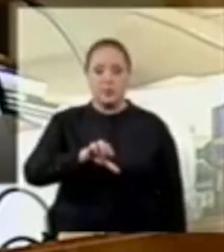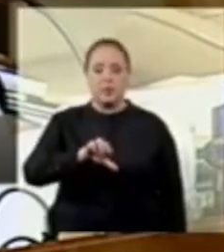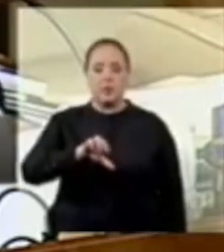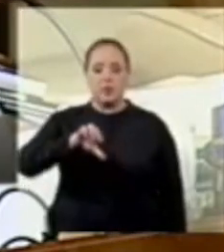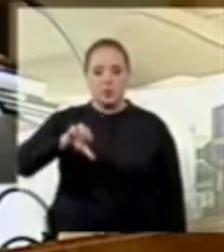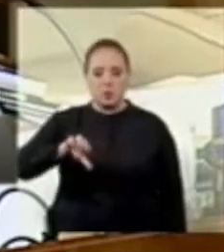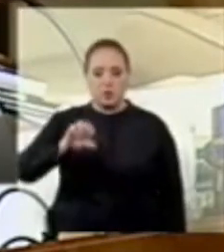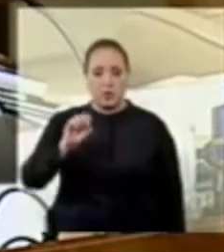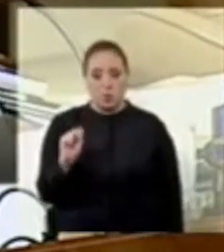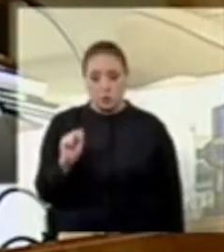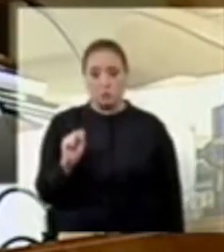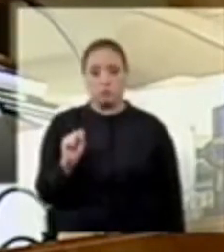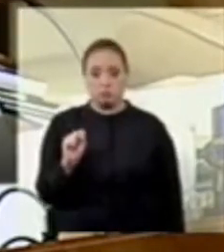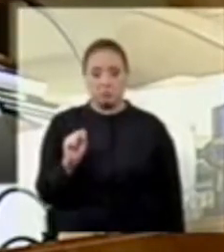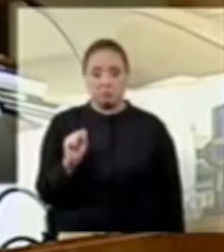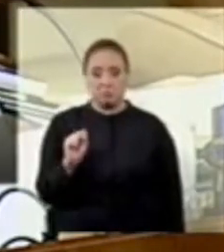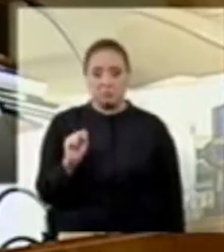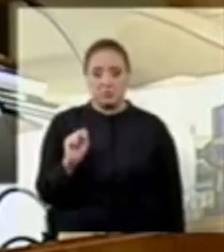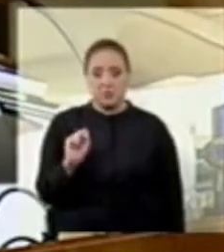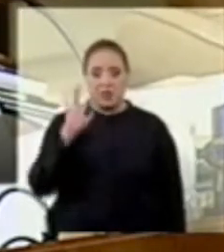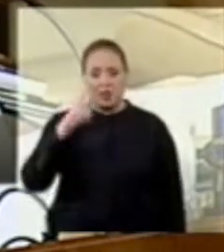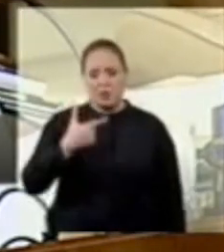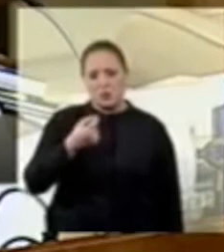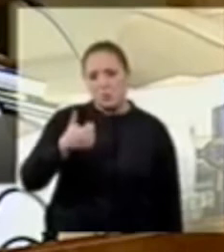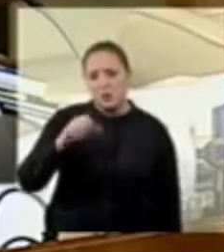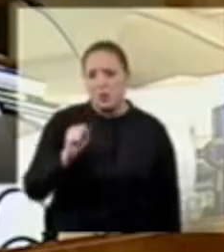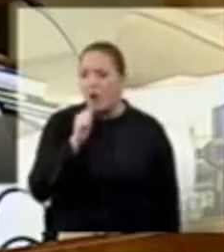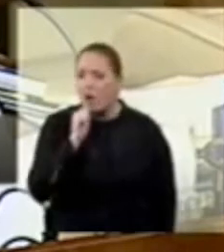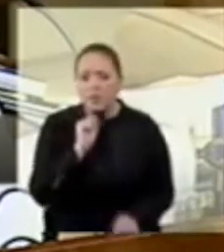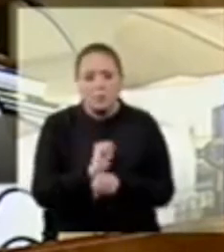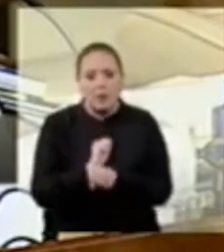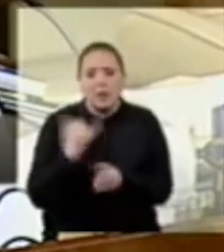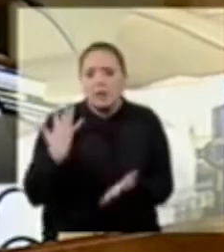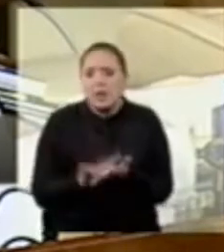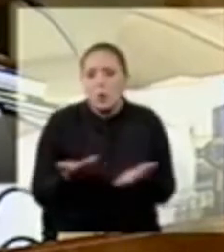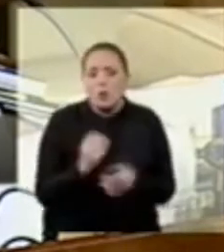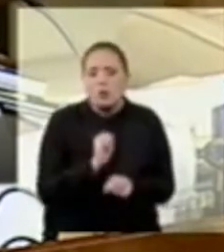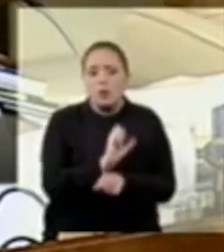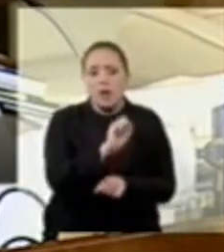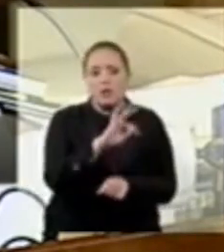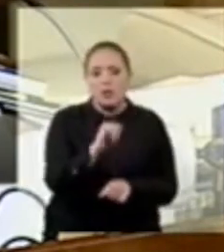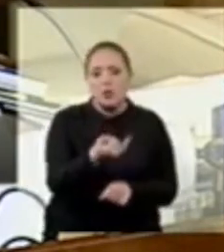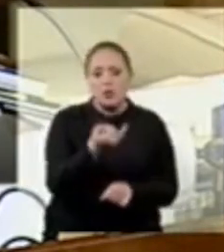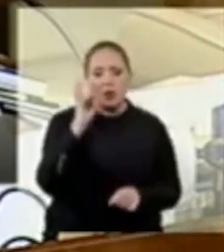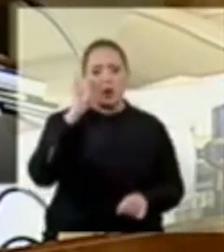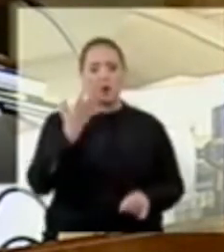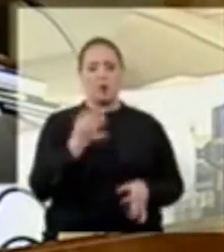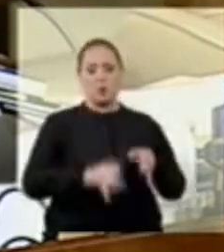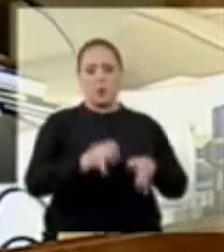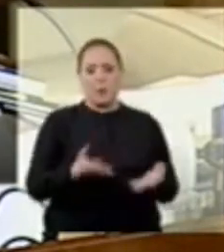1998 em 2018 ainda estaria aguardando julgamento do superior tribunal de